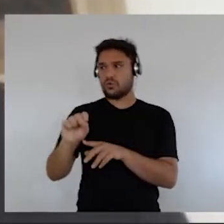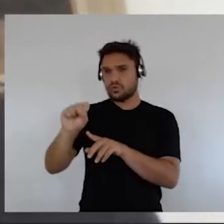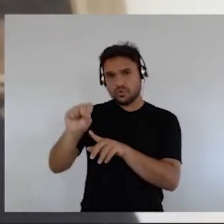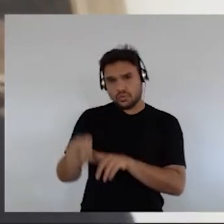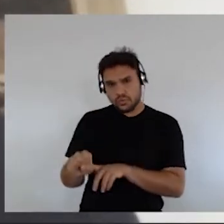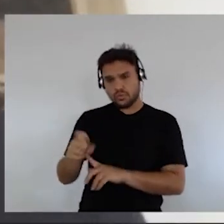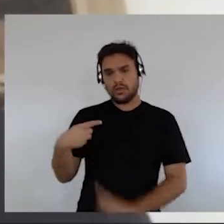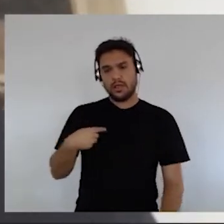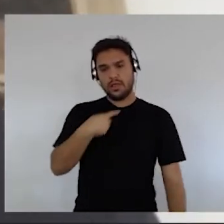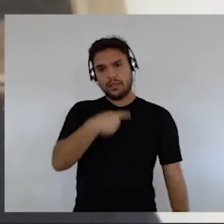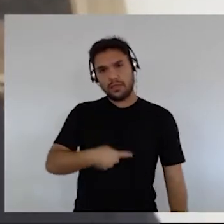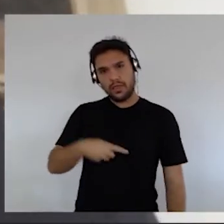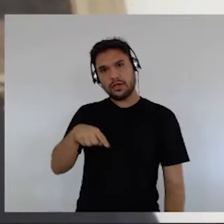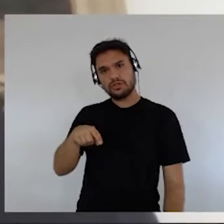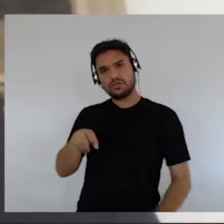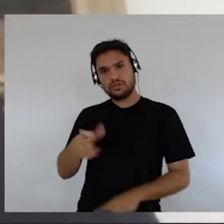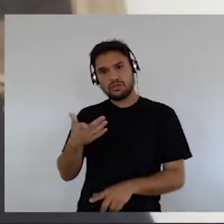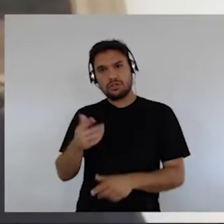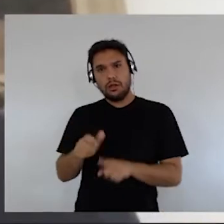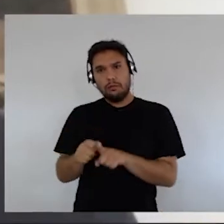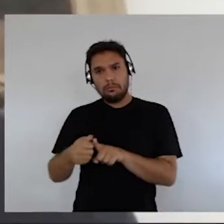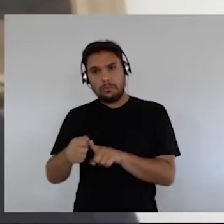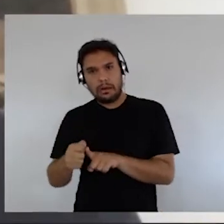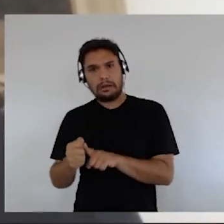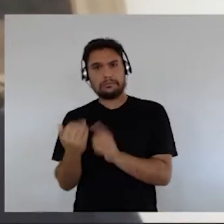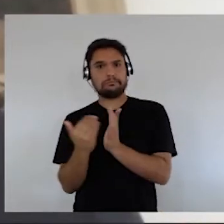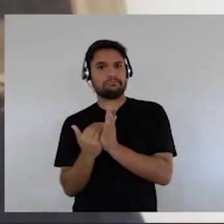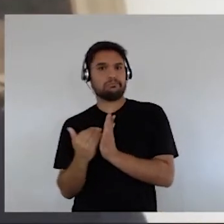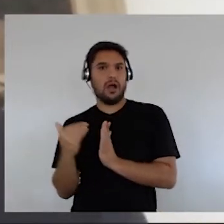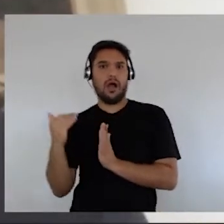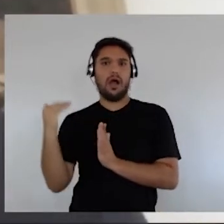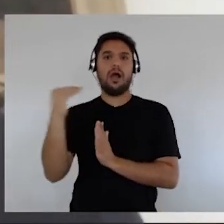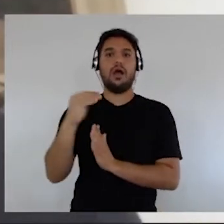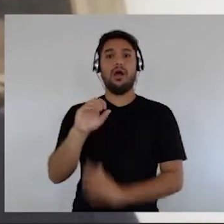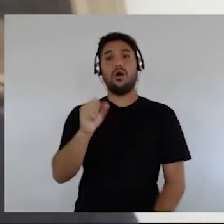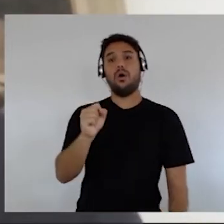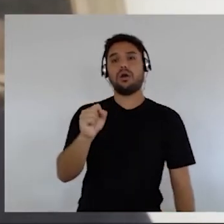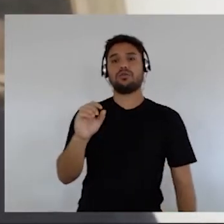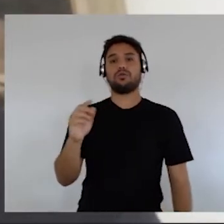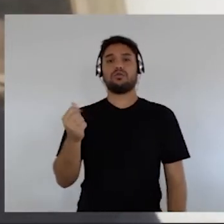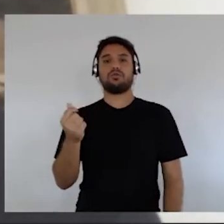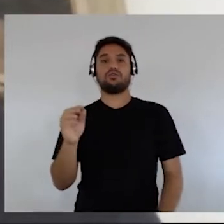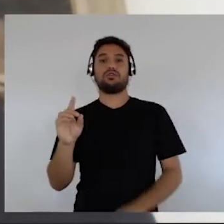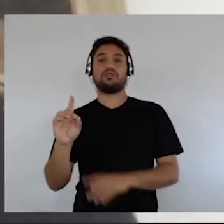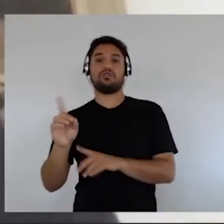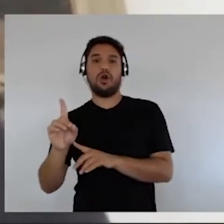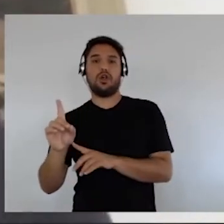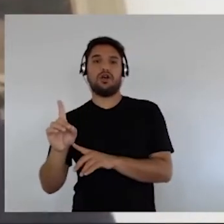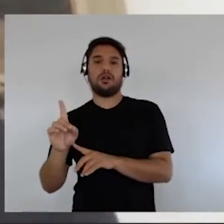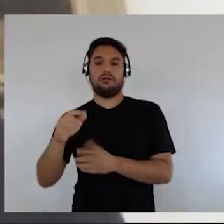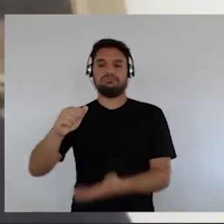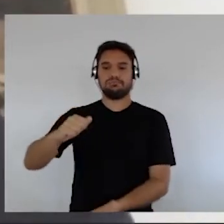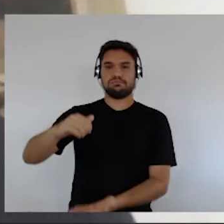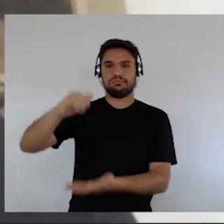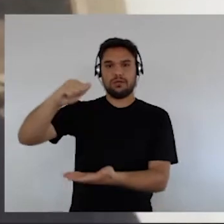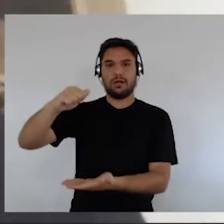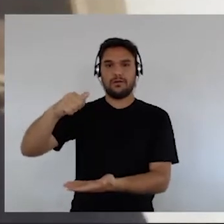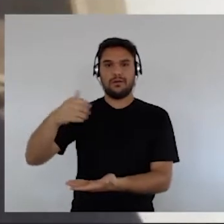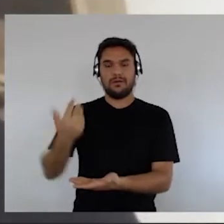China estão vendo preços de milho saltarem até $8,50 por bushel e